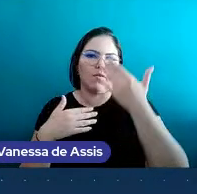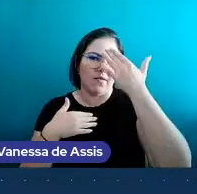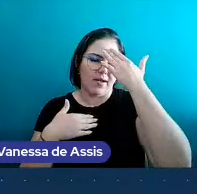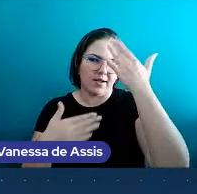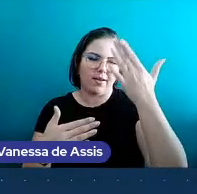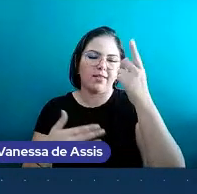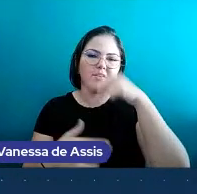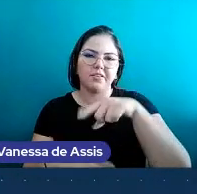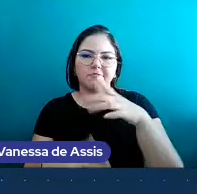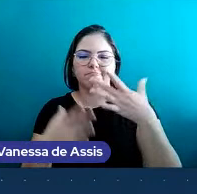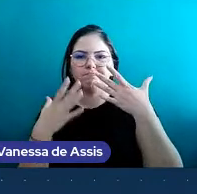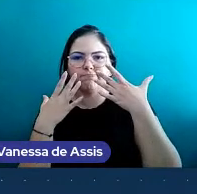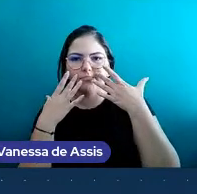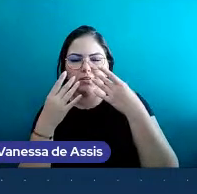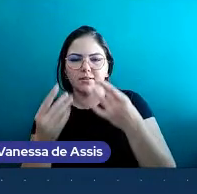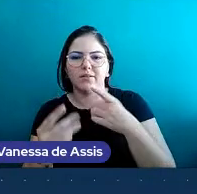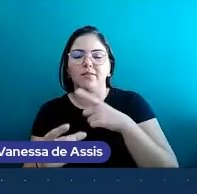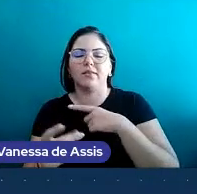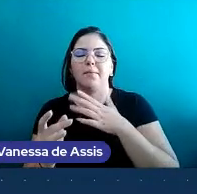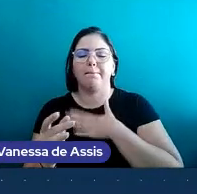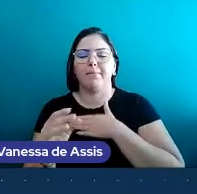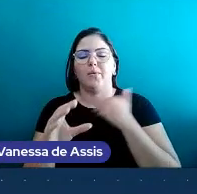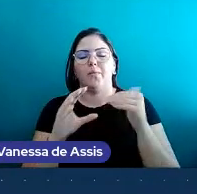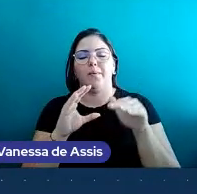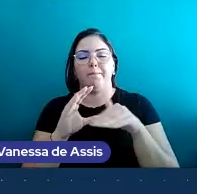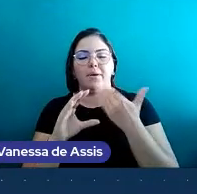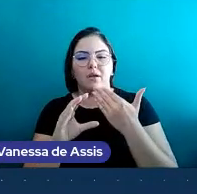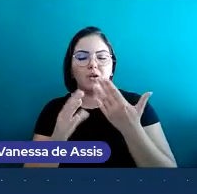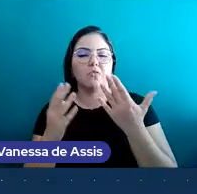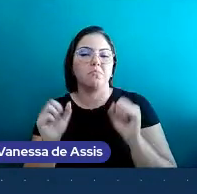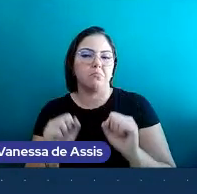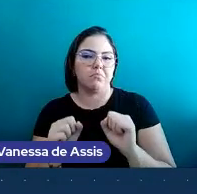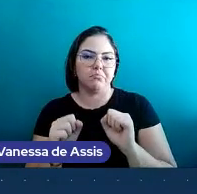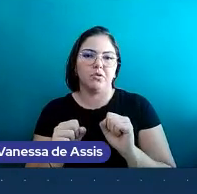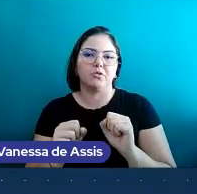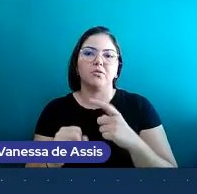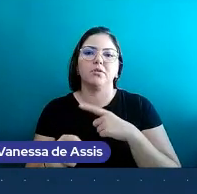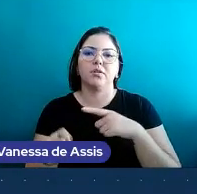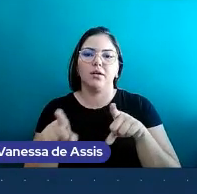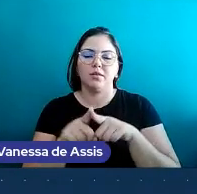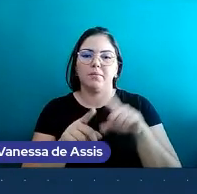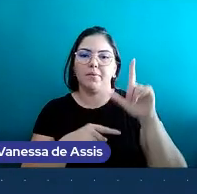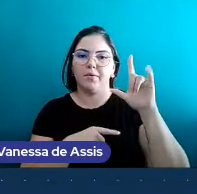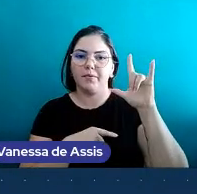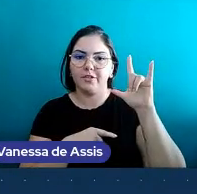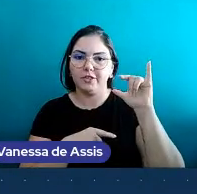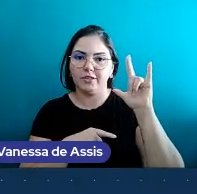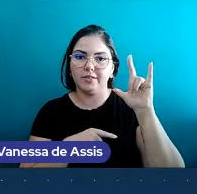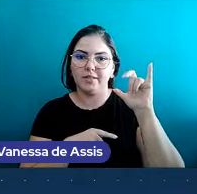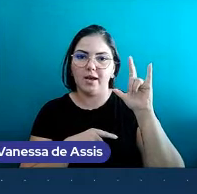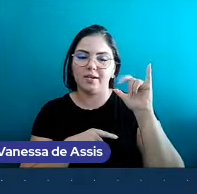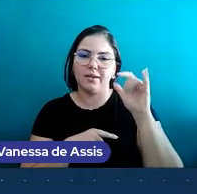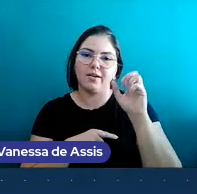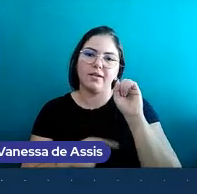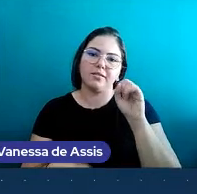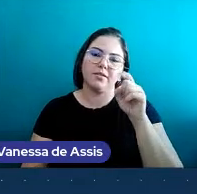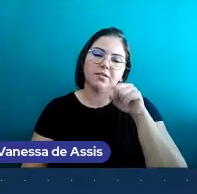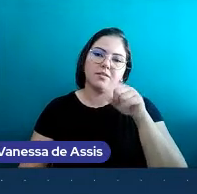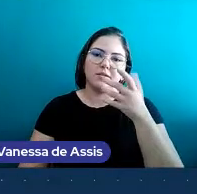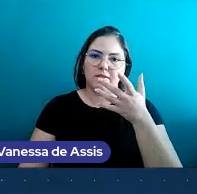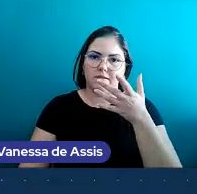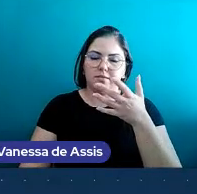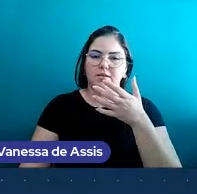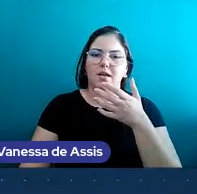e-mail, também ali o meu Instagram, para quem quiser seguir, o meu Instagram, ele